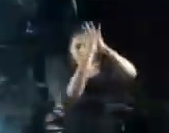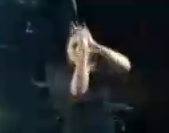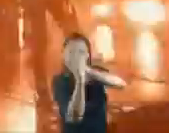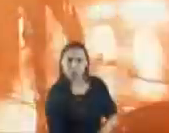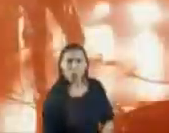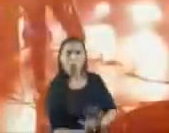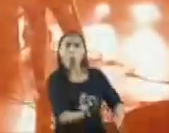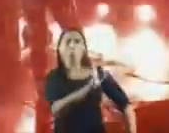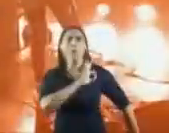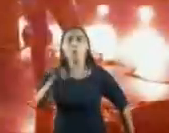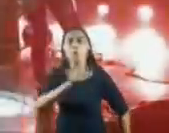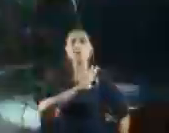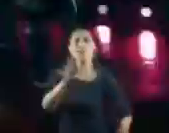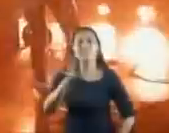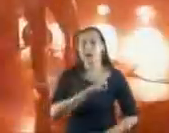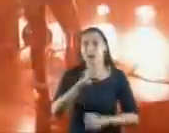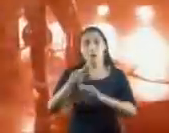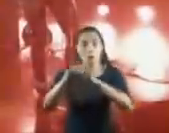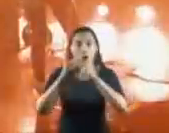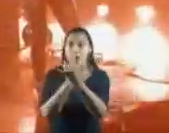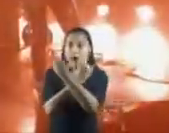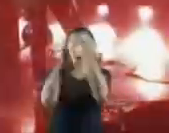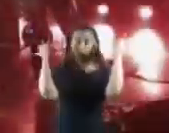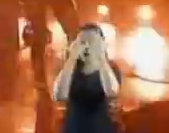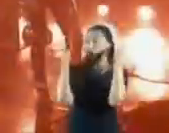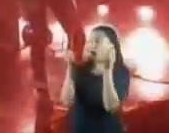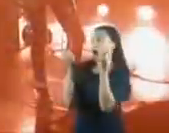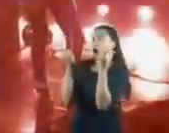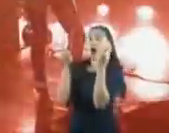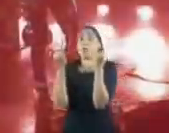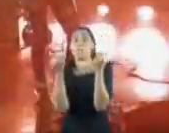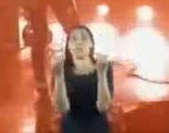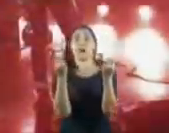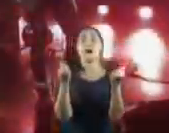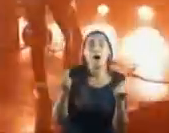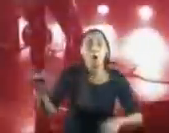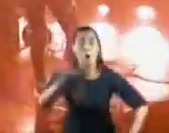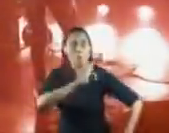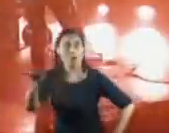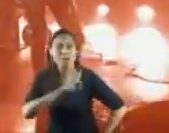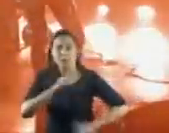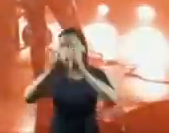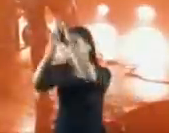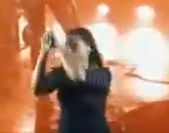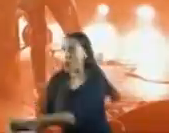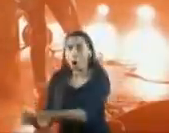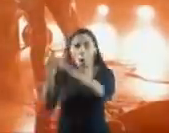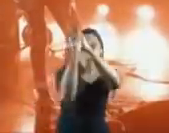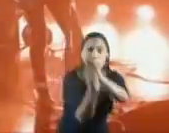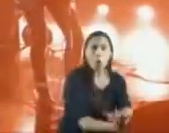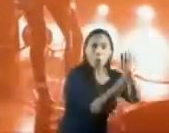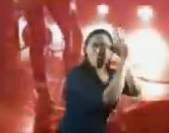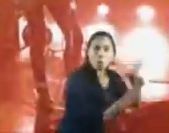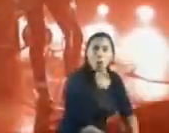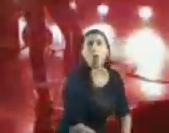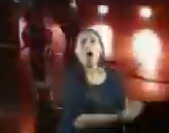repressão policial, instrumento do capital, repressão